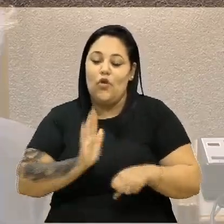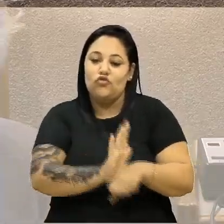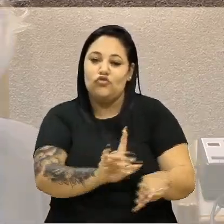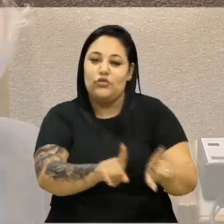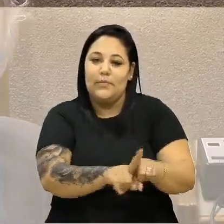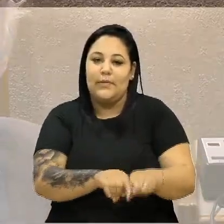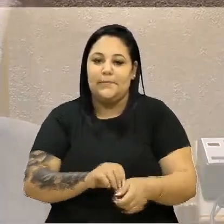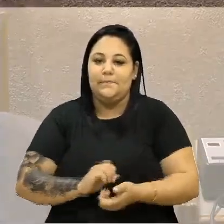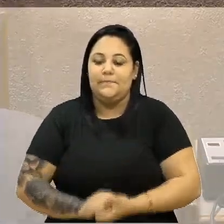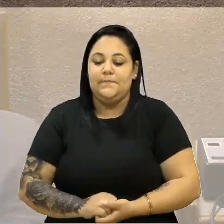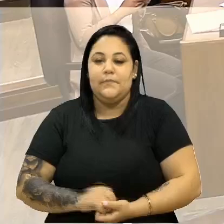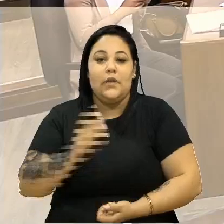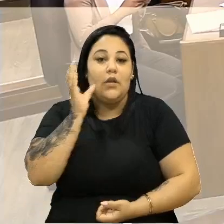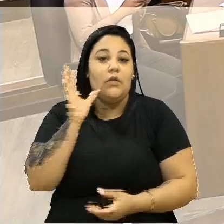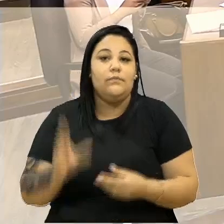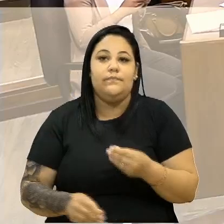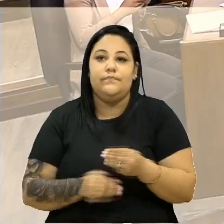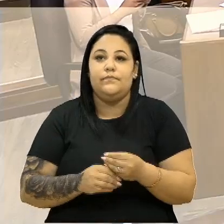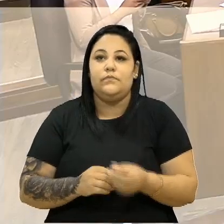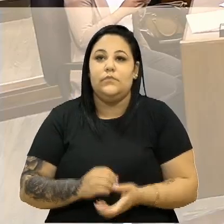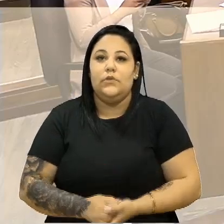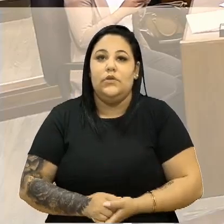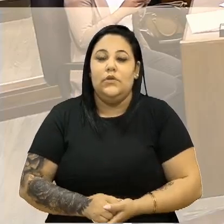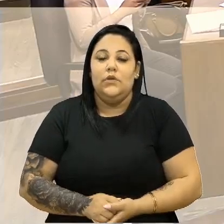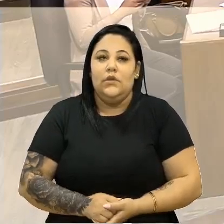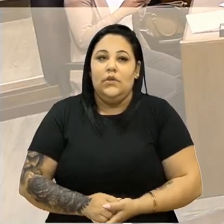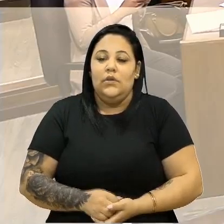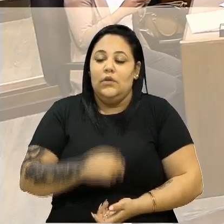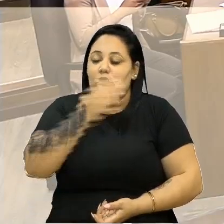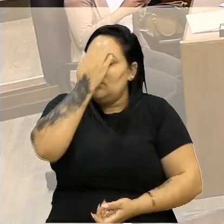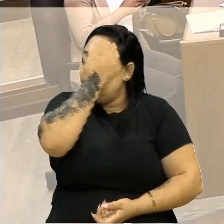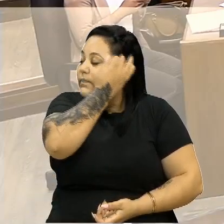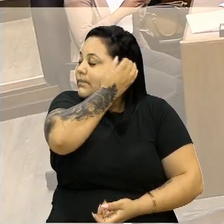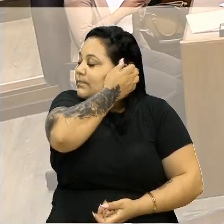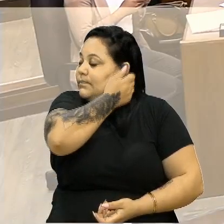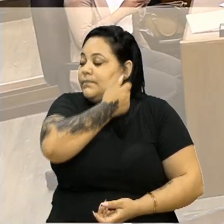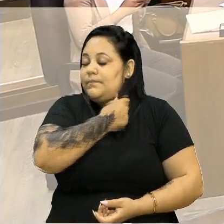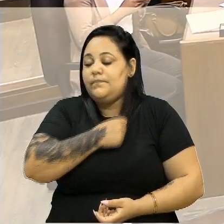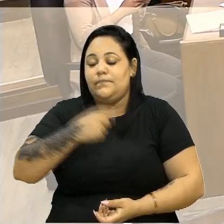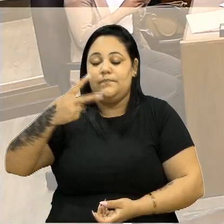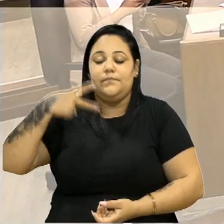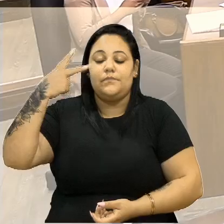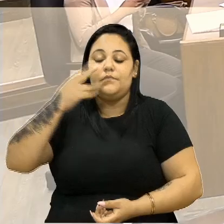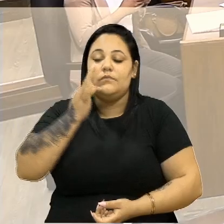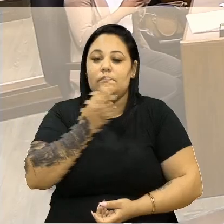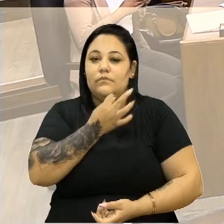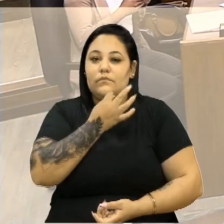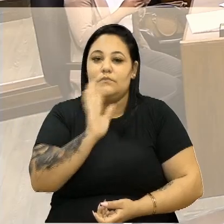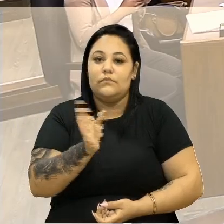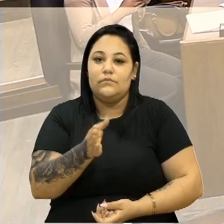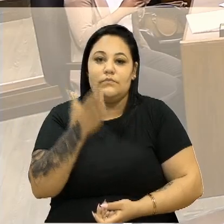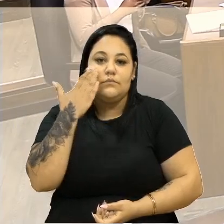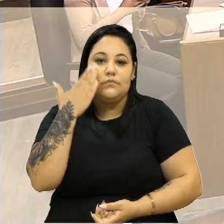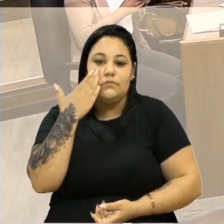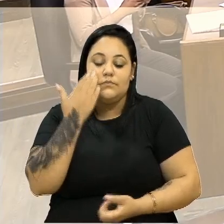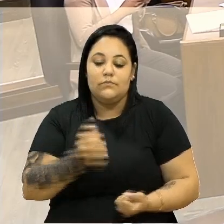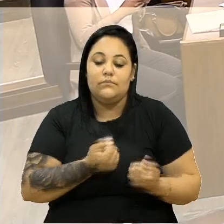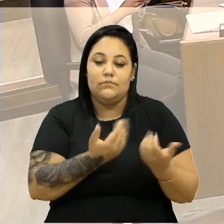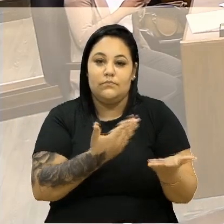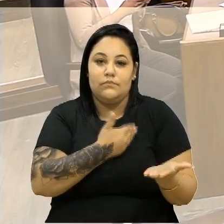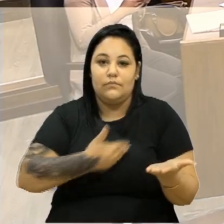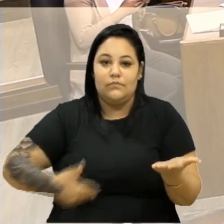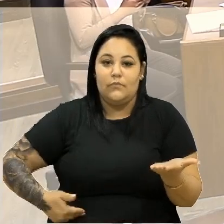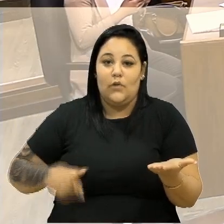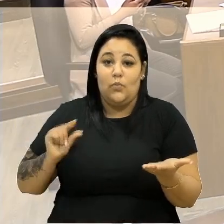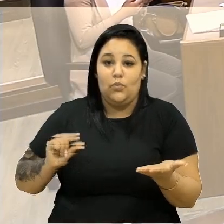parte, vereador Cadori. Vereadora Tatiane, todos nós sabemos que o poder público entrega pouco, não entrega